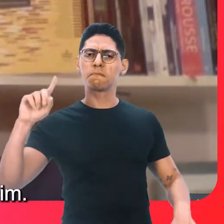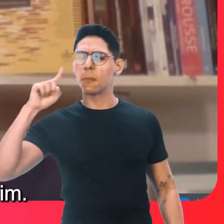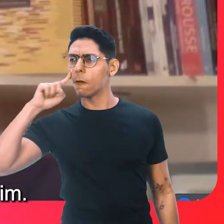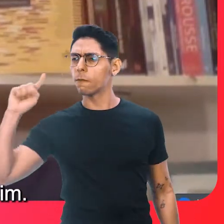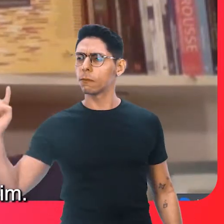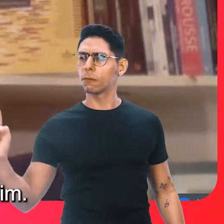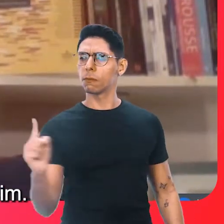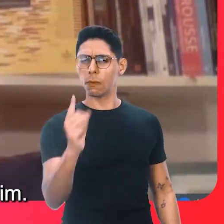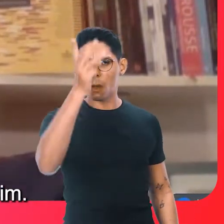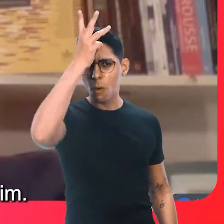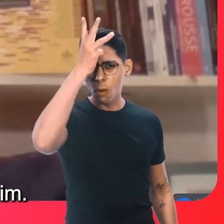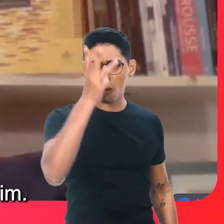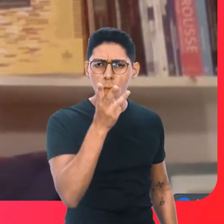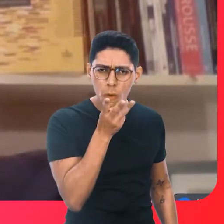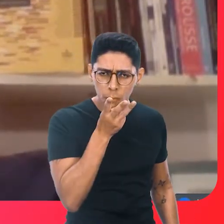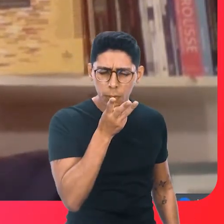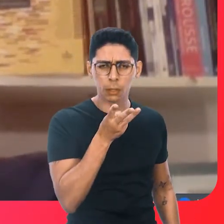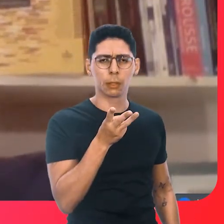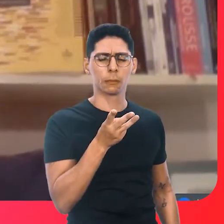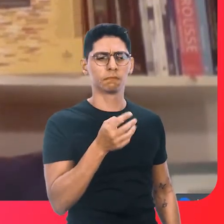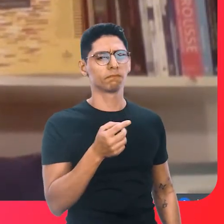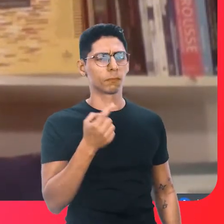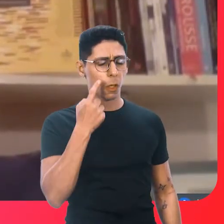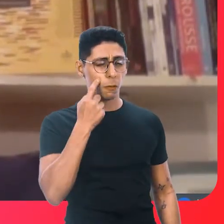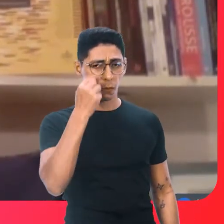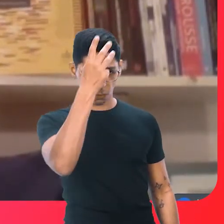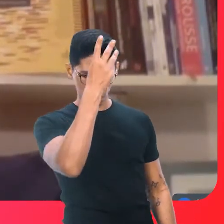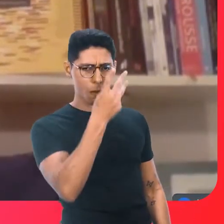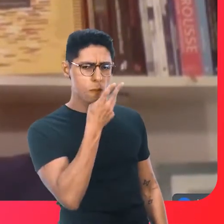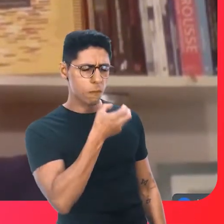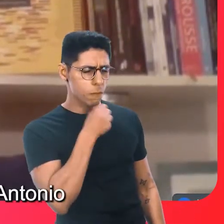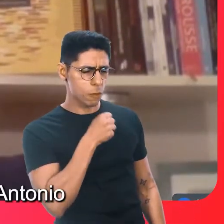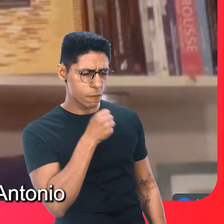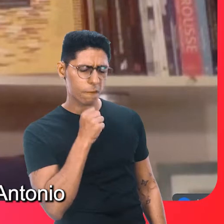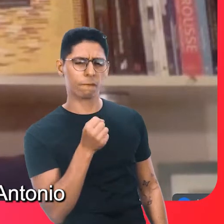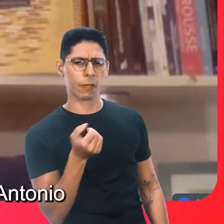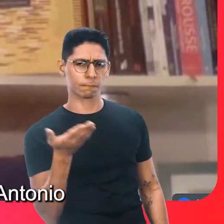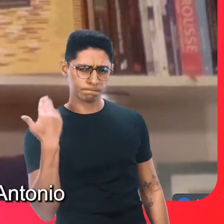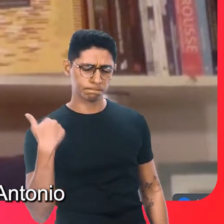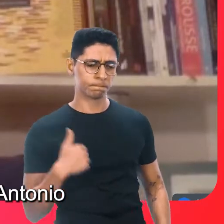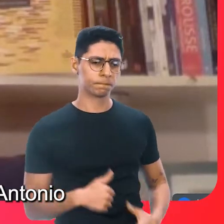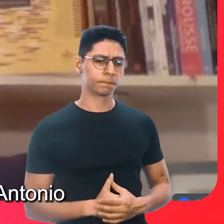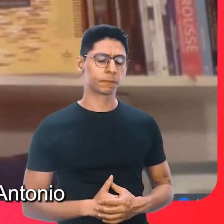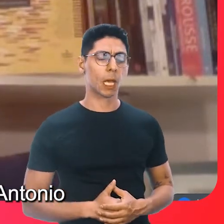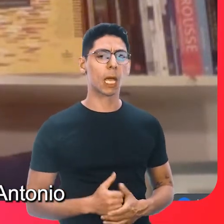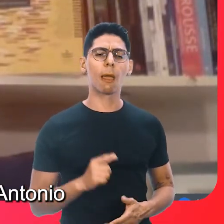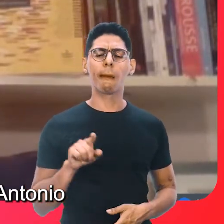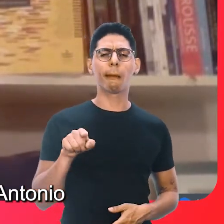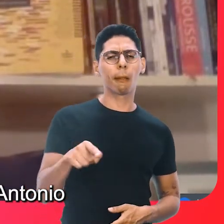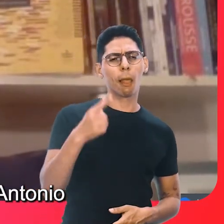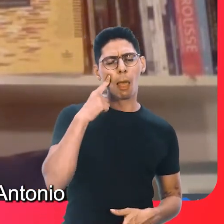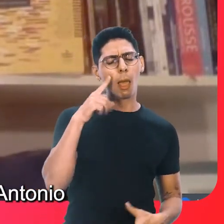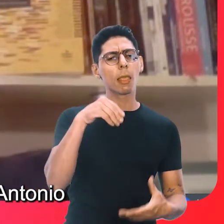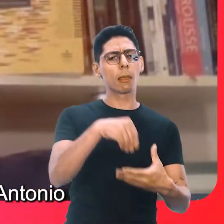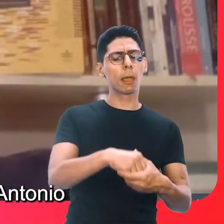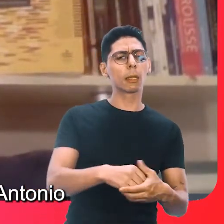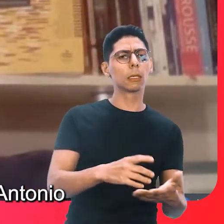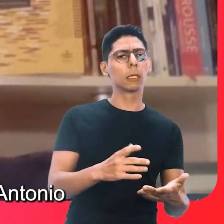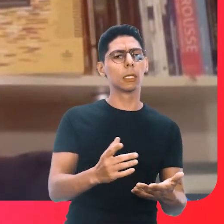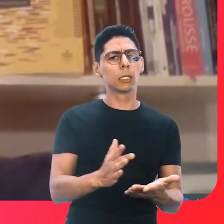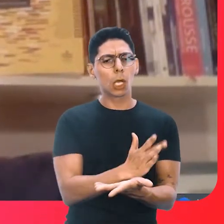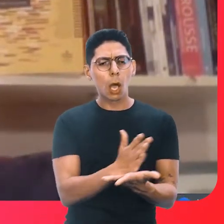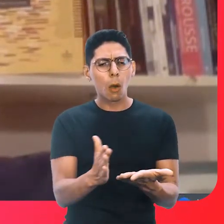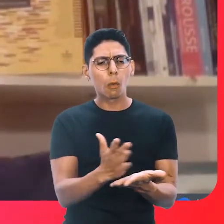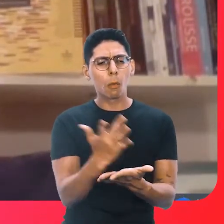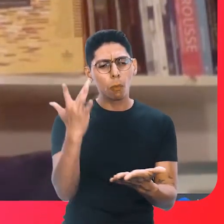os mais velhos sabem o que é uma perua Kombi, né? Sim. E nessa perua estavam algumas pessoas que você